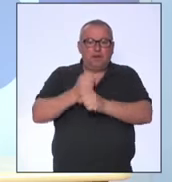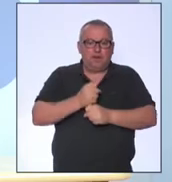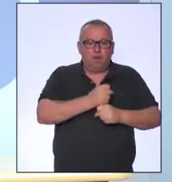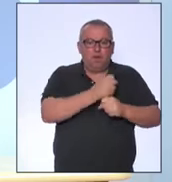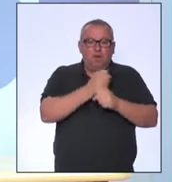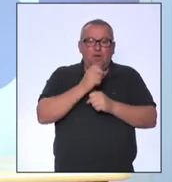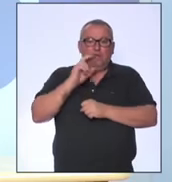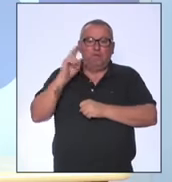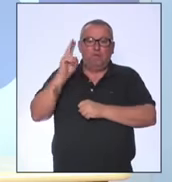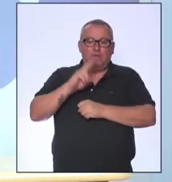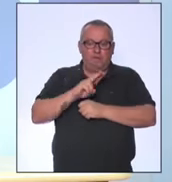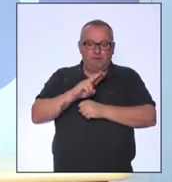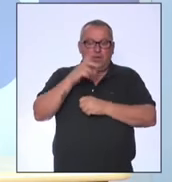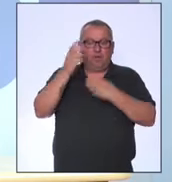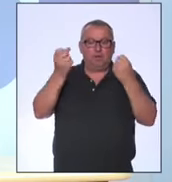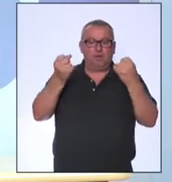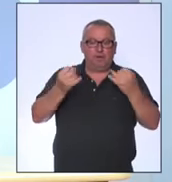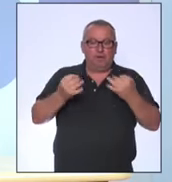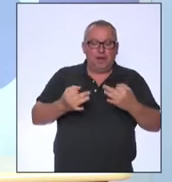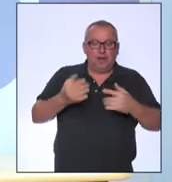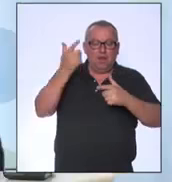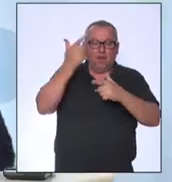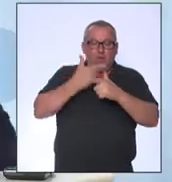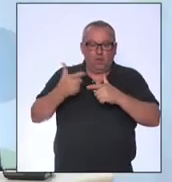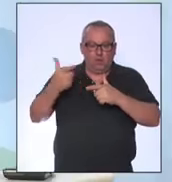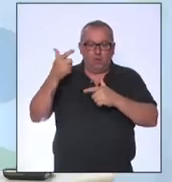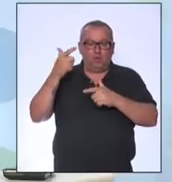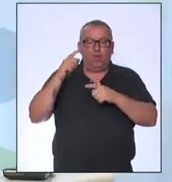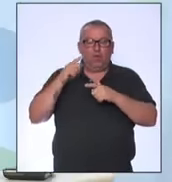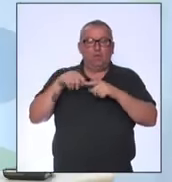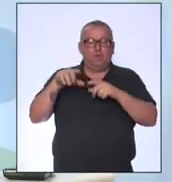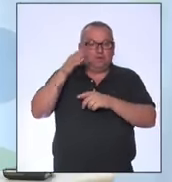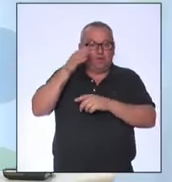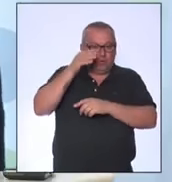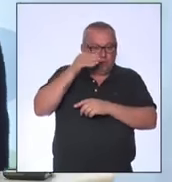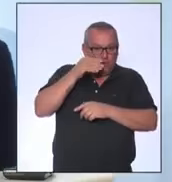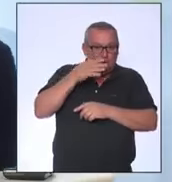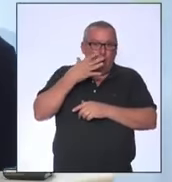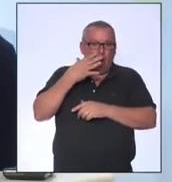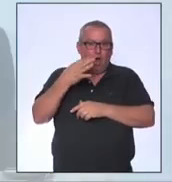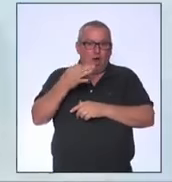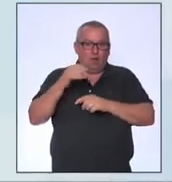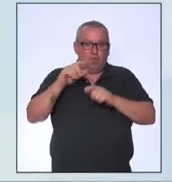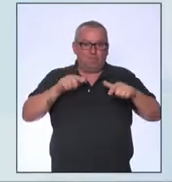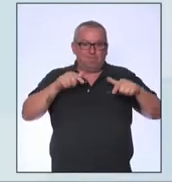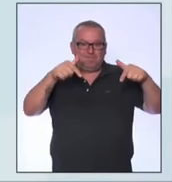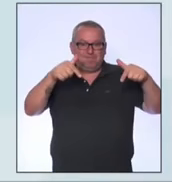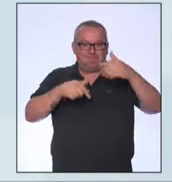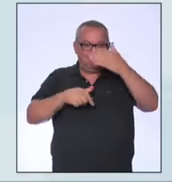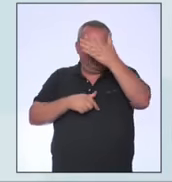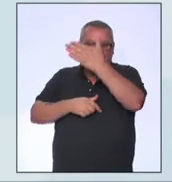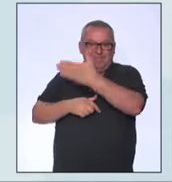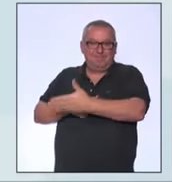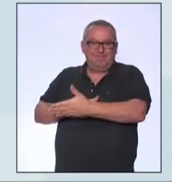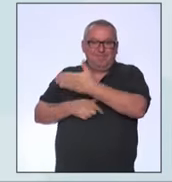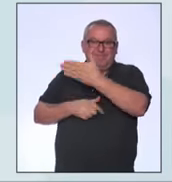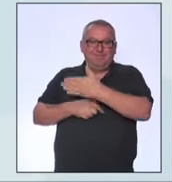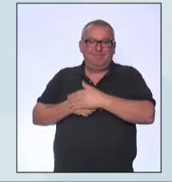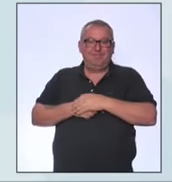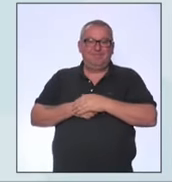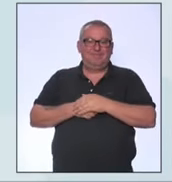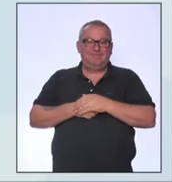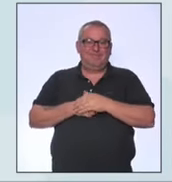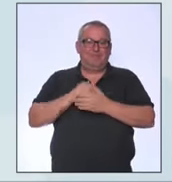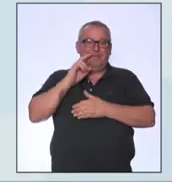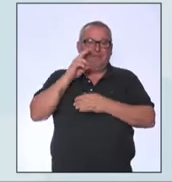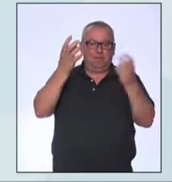cálculos. Vamos lá para a sua explicação sobre essa nomenclatura. Muito curioso. Observe o slide a seguir, com o nosso personagem